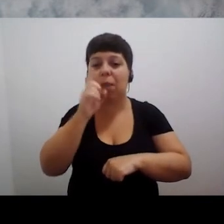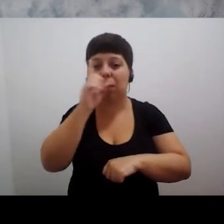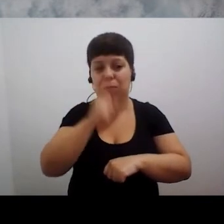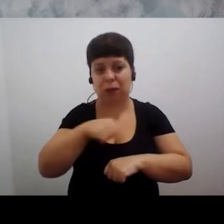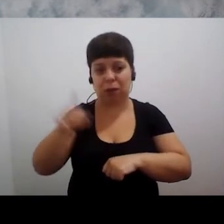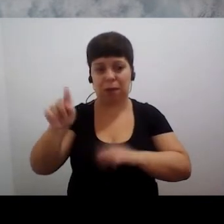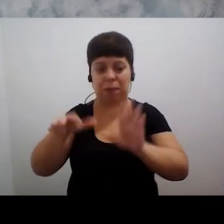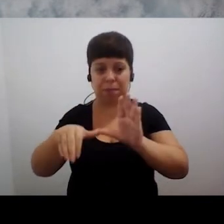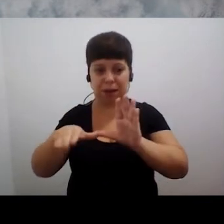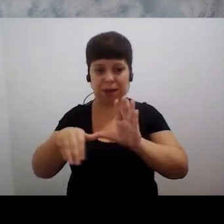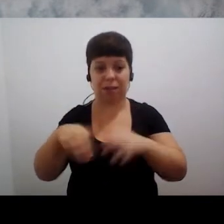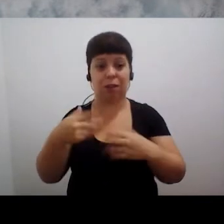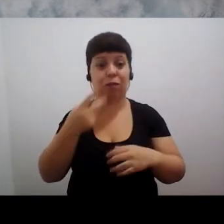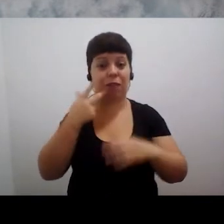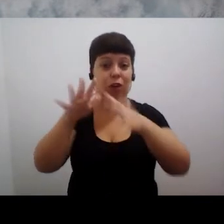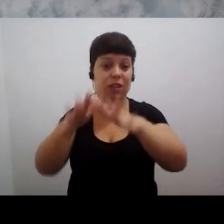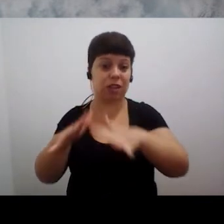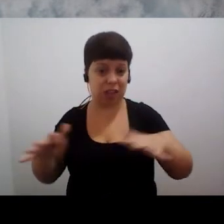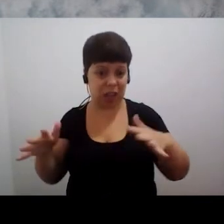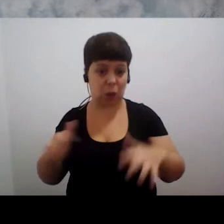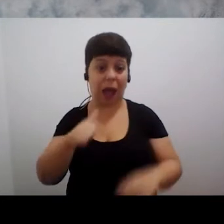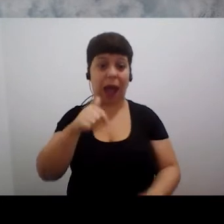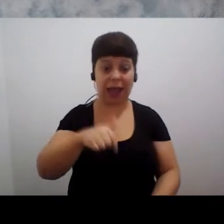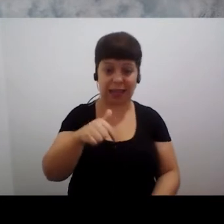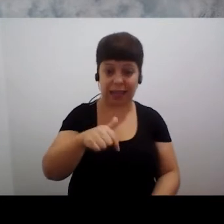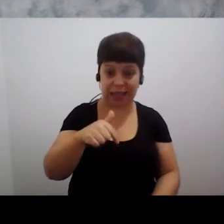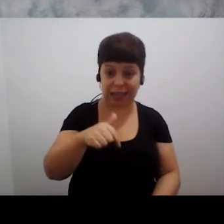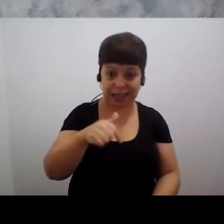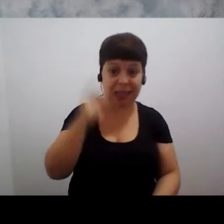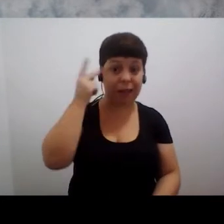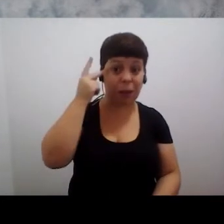praia. Então, acho que quando a gente fala sobre os oceanos e sobre os